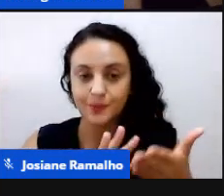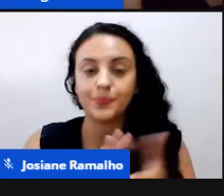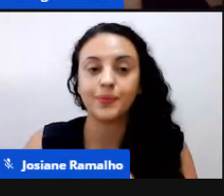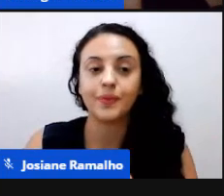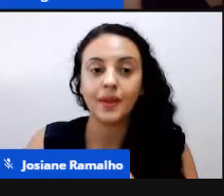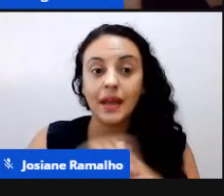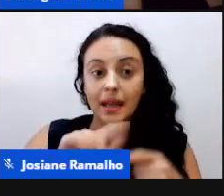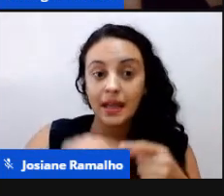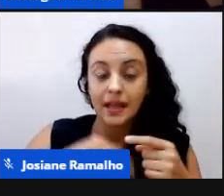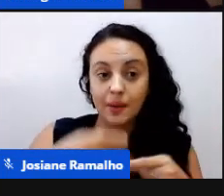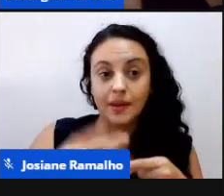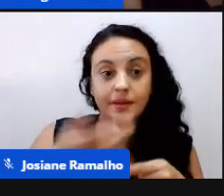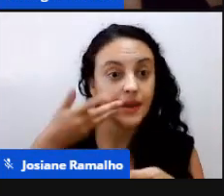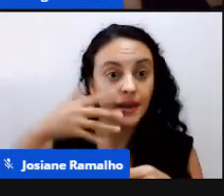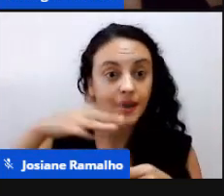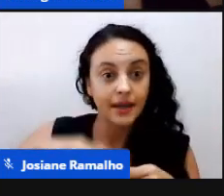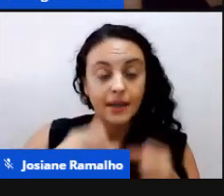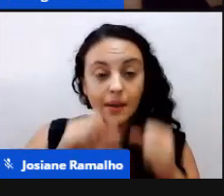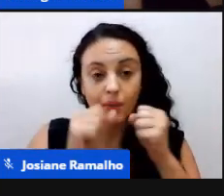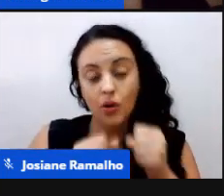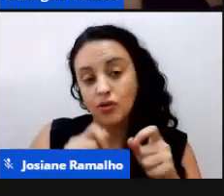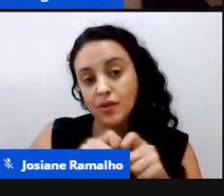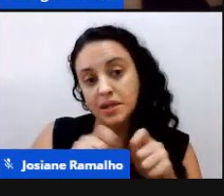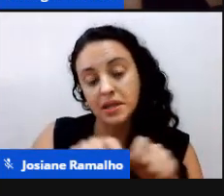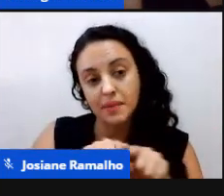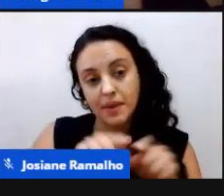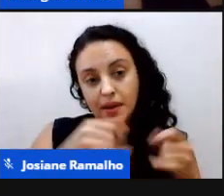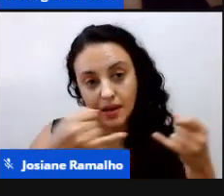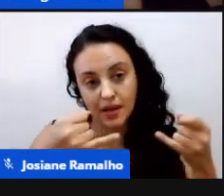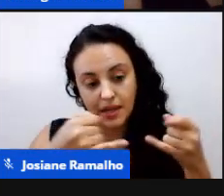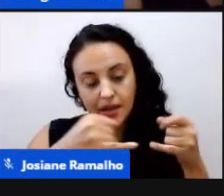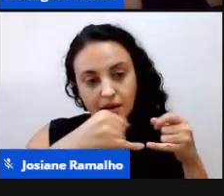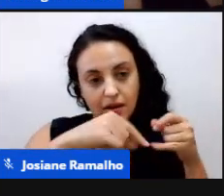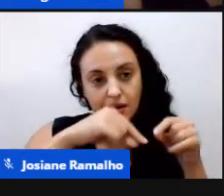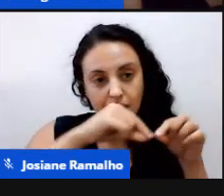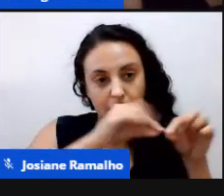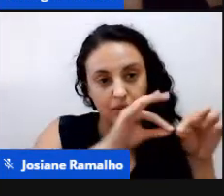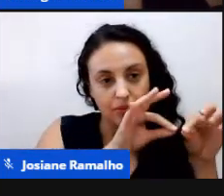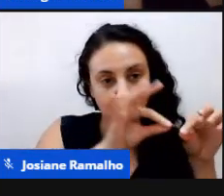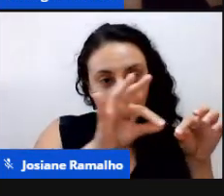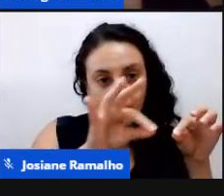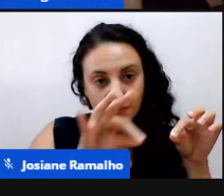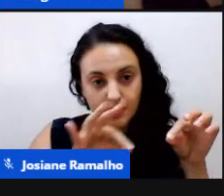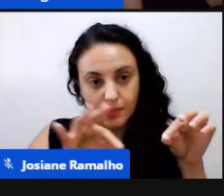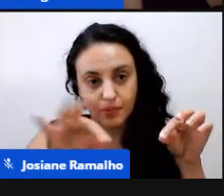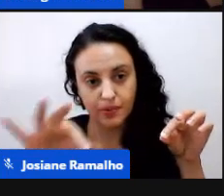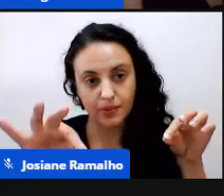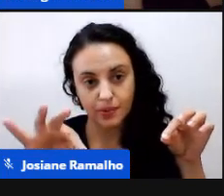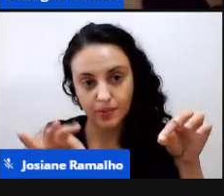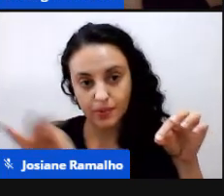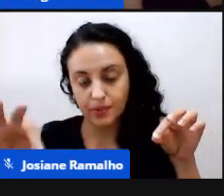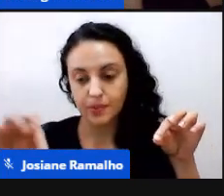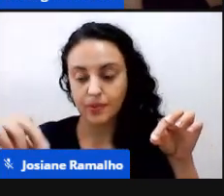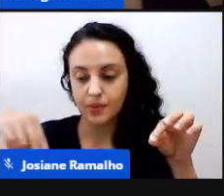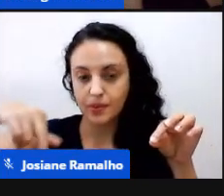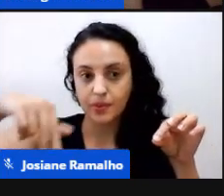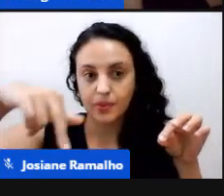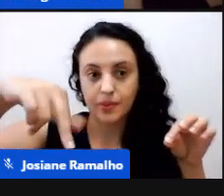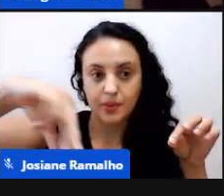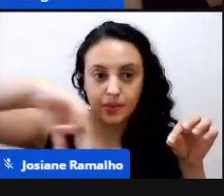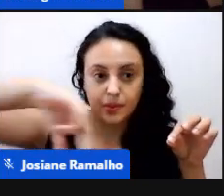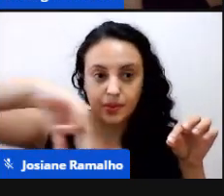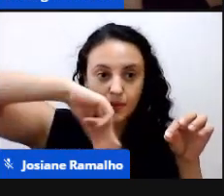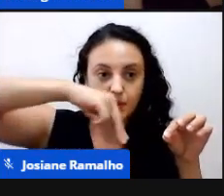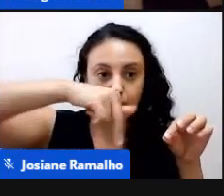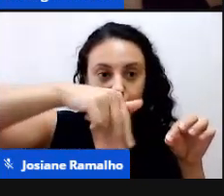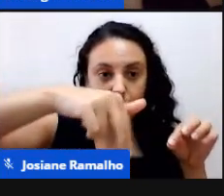Depois ela pode fazer o zigue-zague, trabalhando a lateralidade, e no finalzinho ela pode fazer o aviãozinho, trabalhando